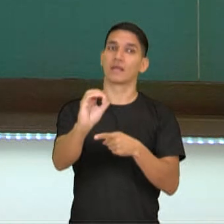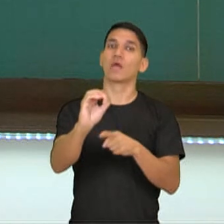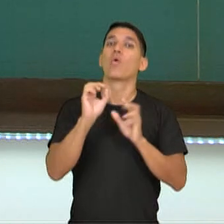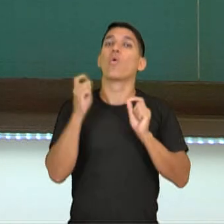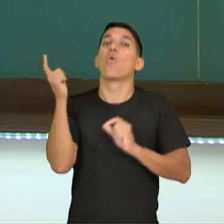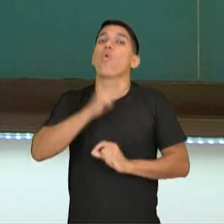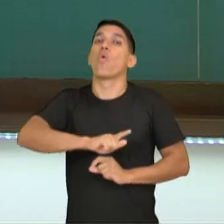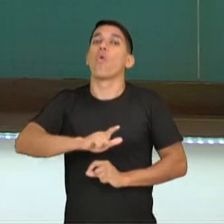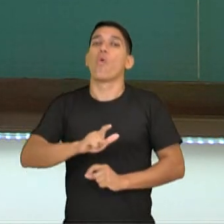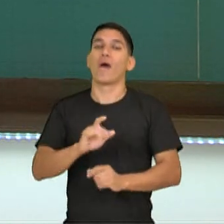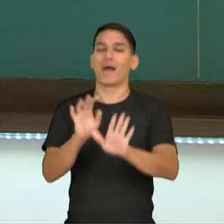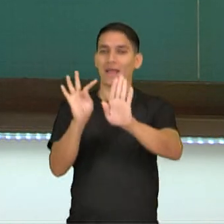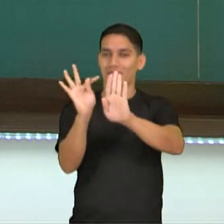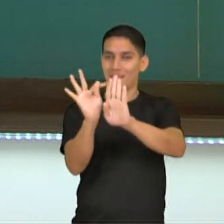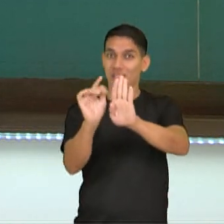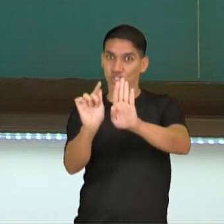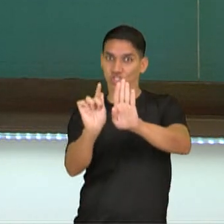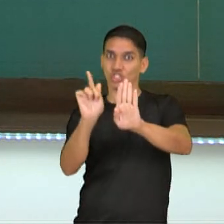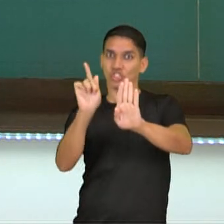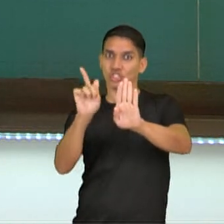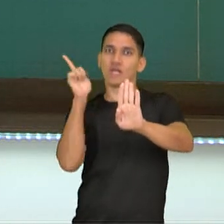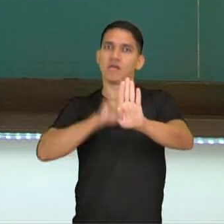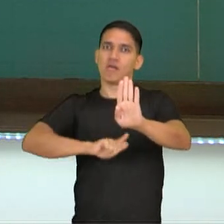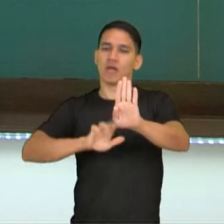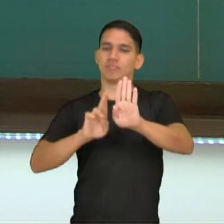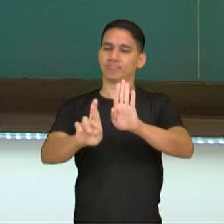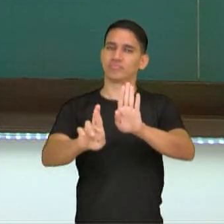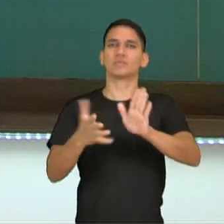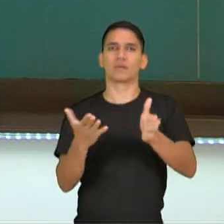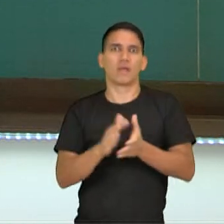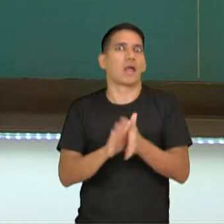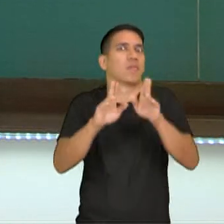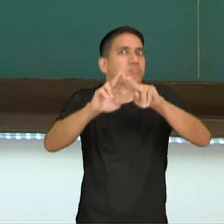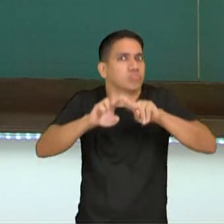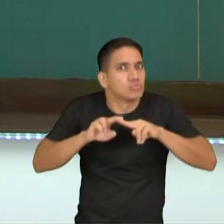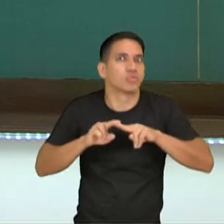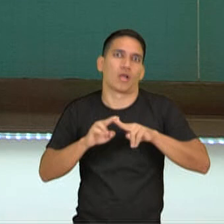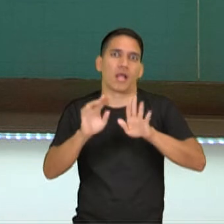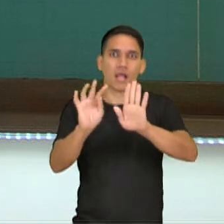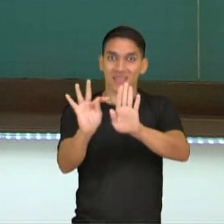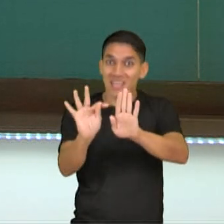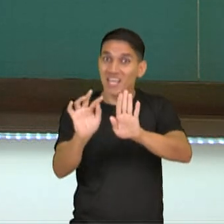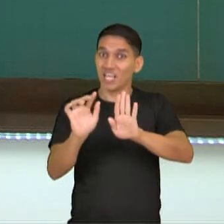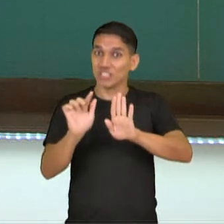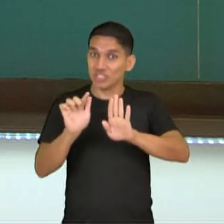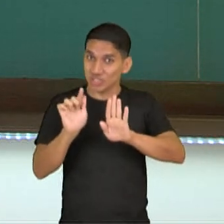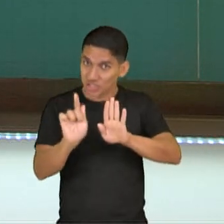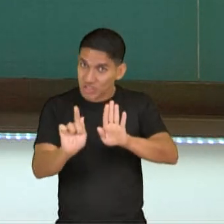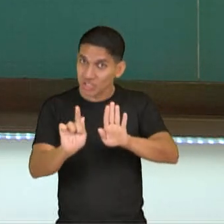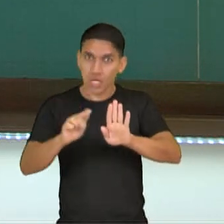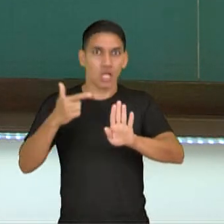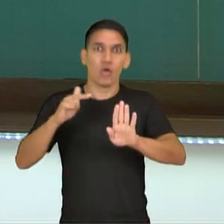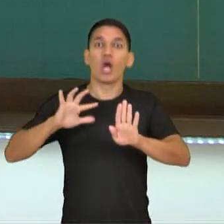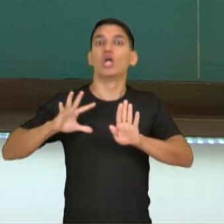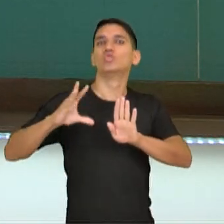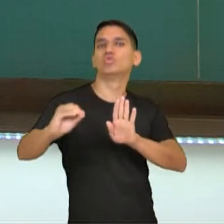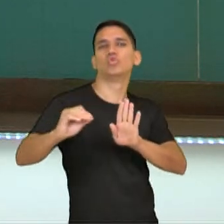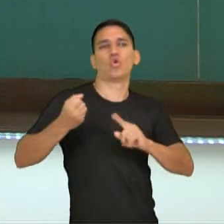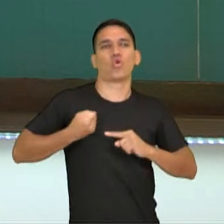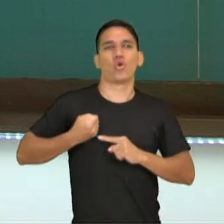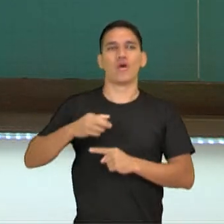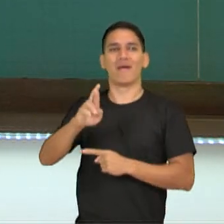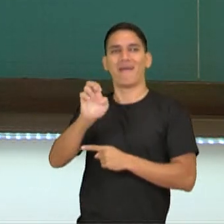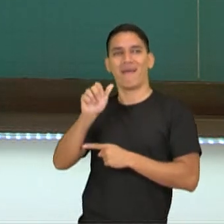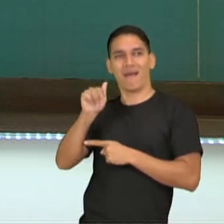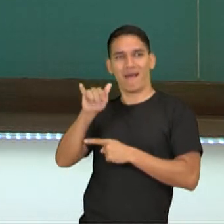tangente exista. Então, a tangente não vai existir para todos os números reais, tá bom? Então, aqui, geometricamente,